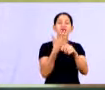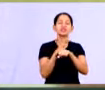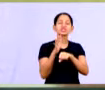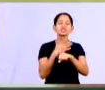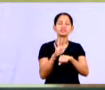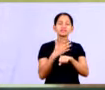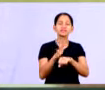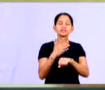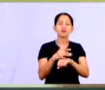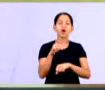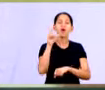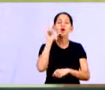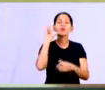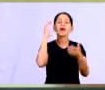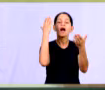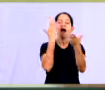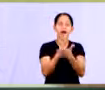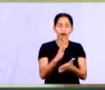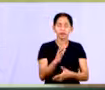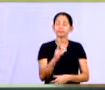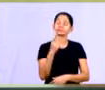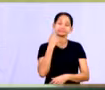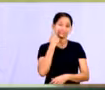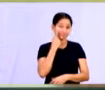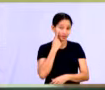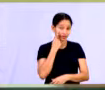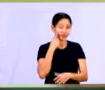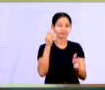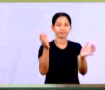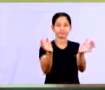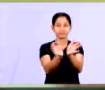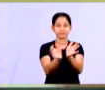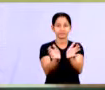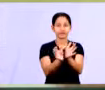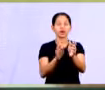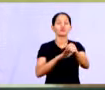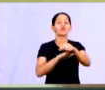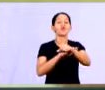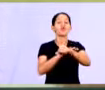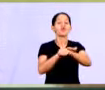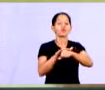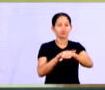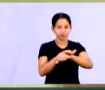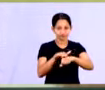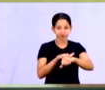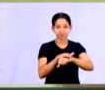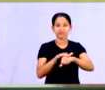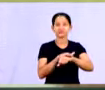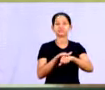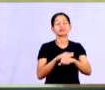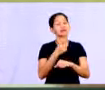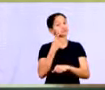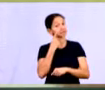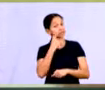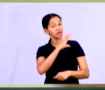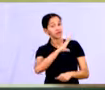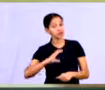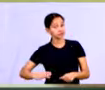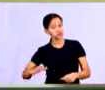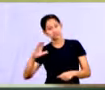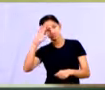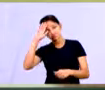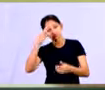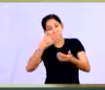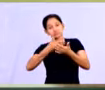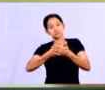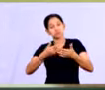se encerrou ontem. Nós vamos conversar com a equipe técnica, né, do pessoal da EAD, vamos debater aí com as coordenações para ver o que eles acreditam sobre